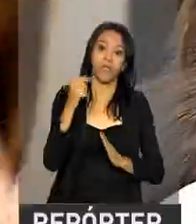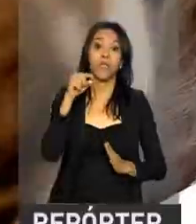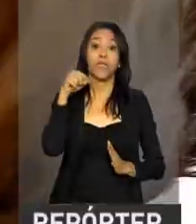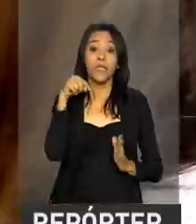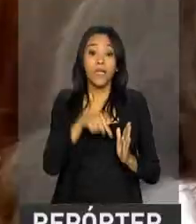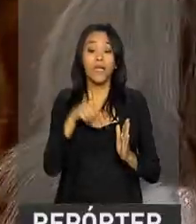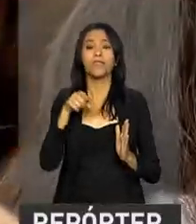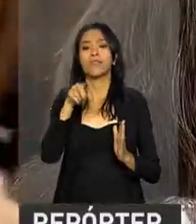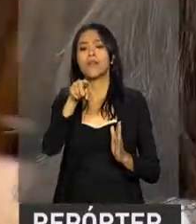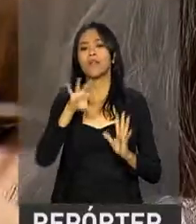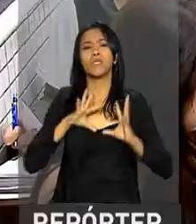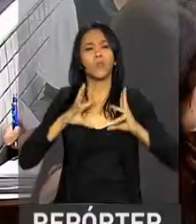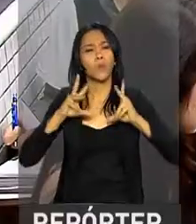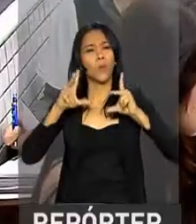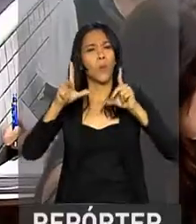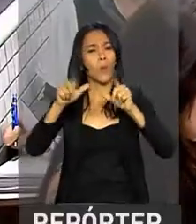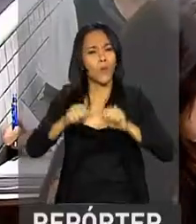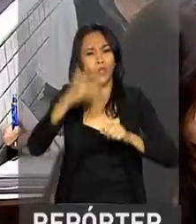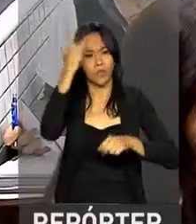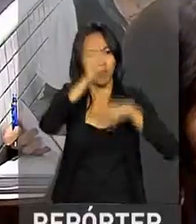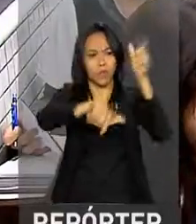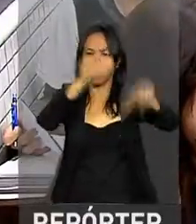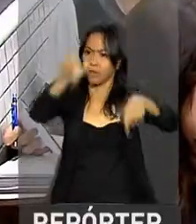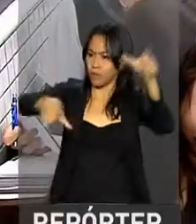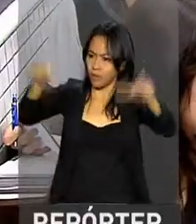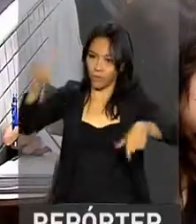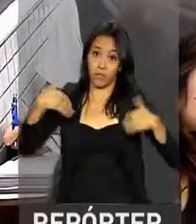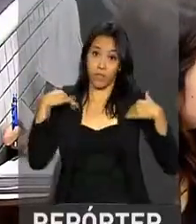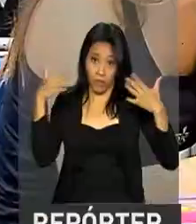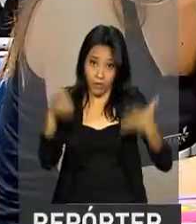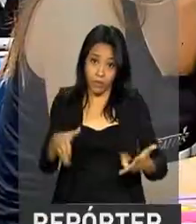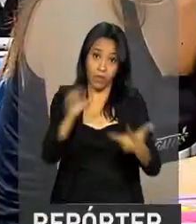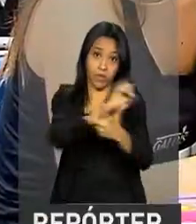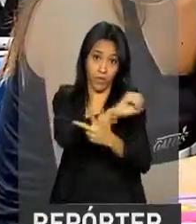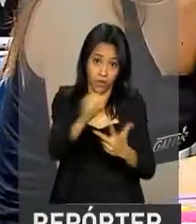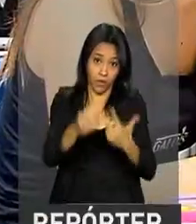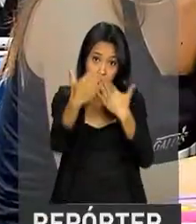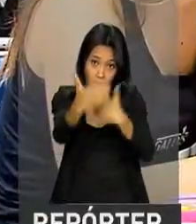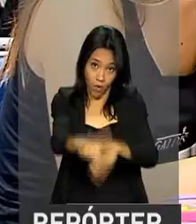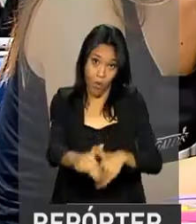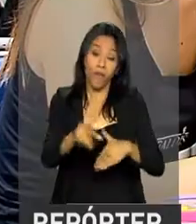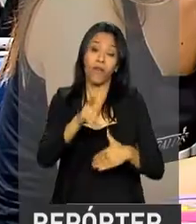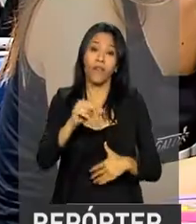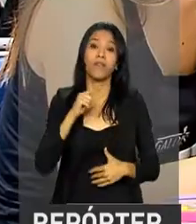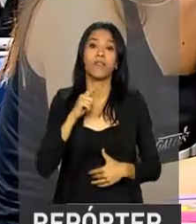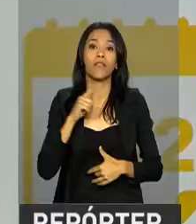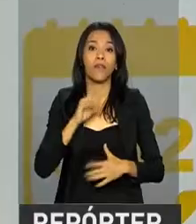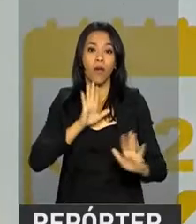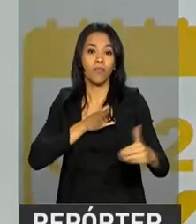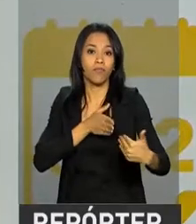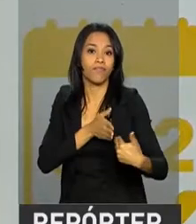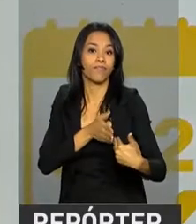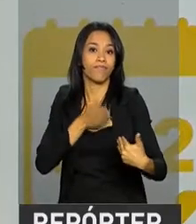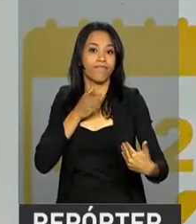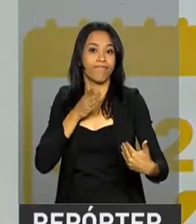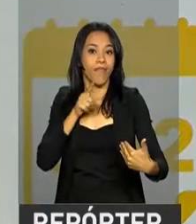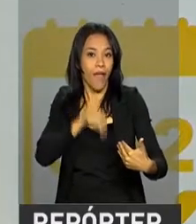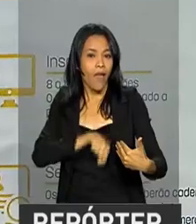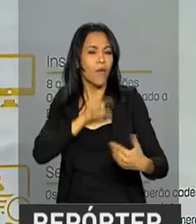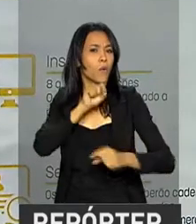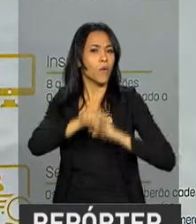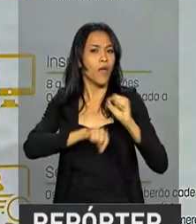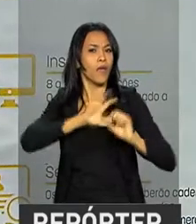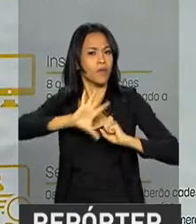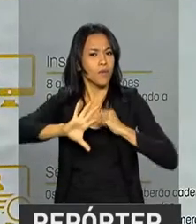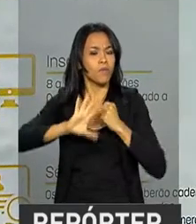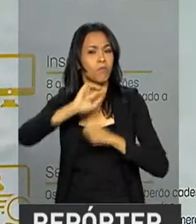fernanda e todos os participantes do exame nacional do ensino médio vão ter prova personalizada a medida é uma